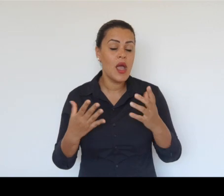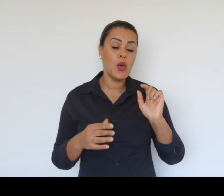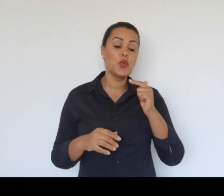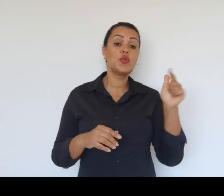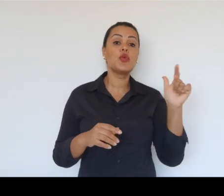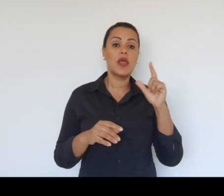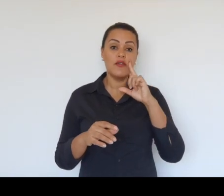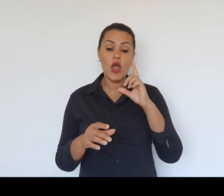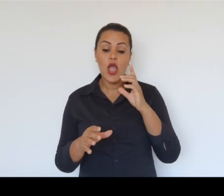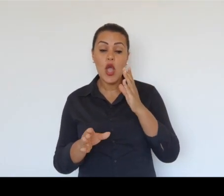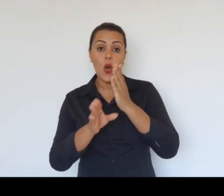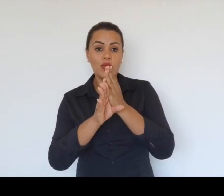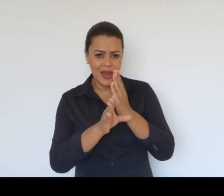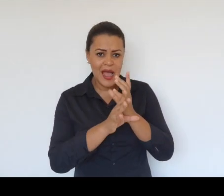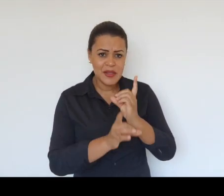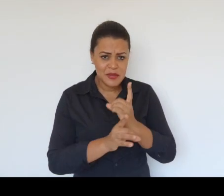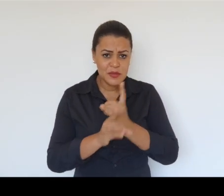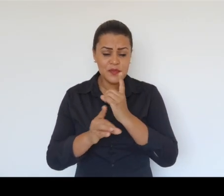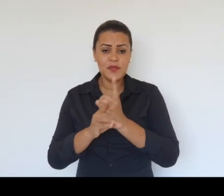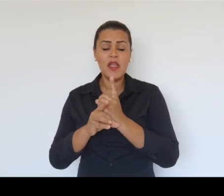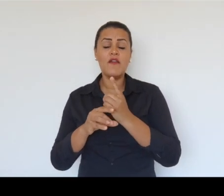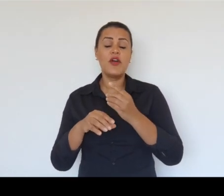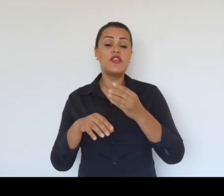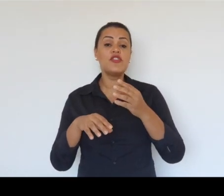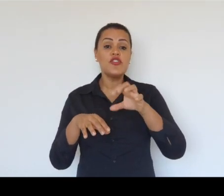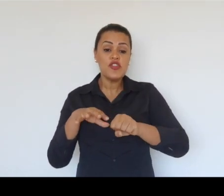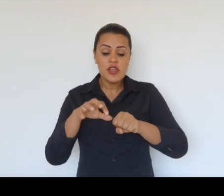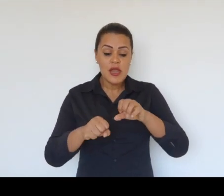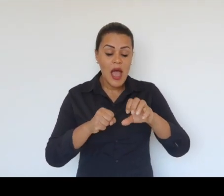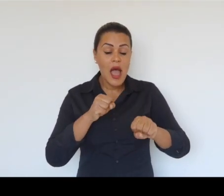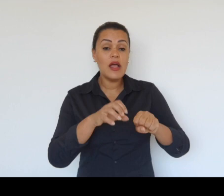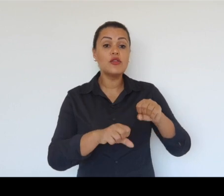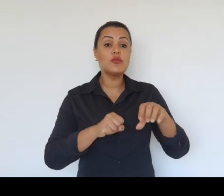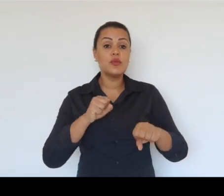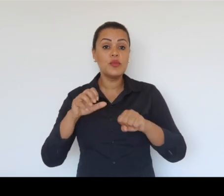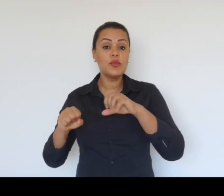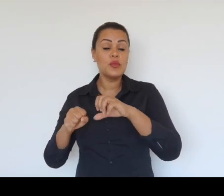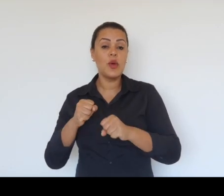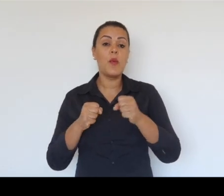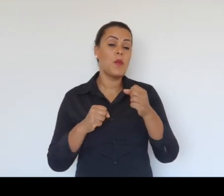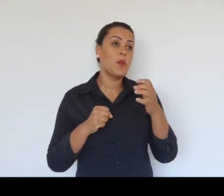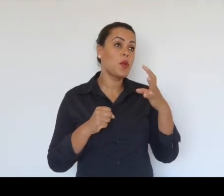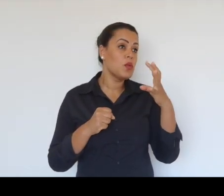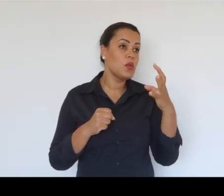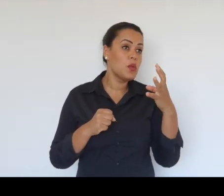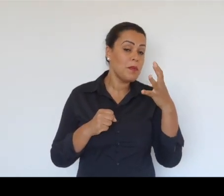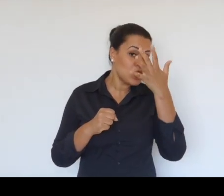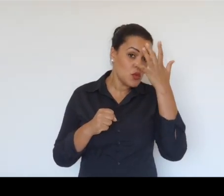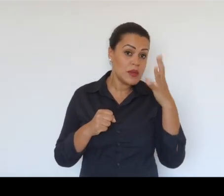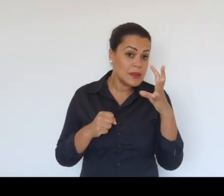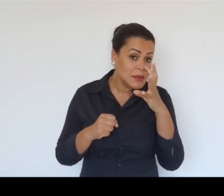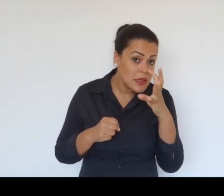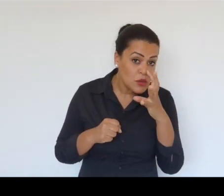eles foram retirados a princípio de sambaquis por admiradores assim, ou por